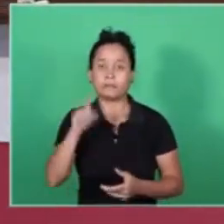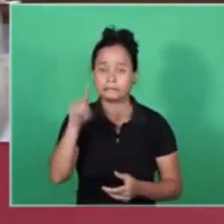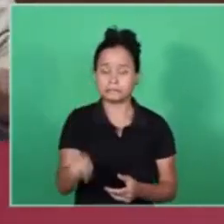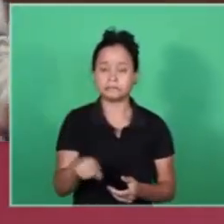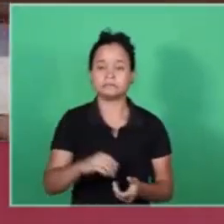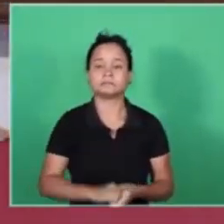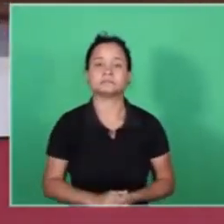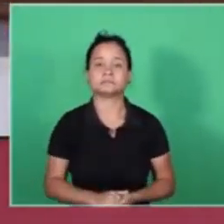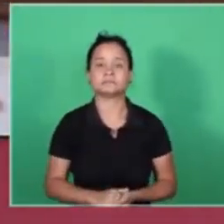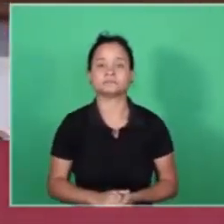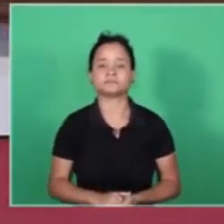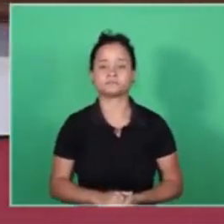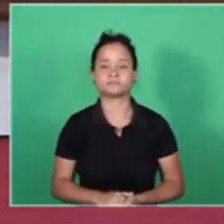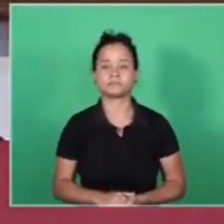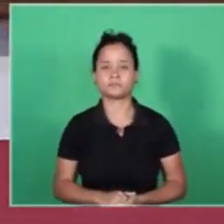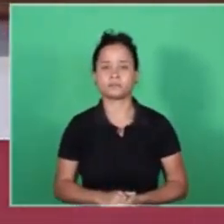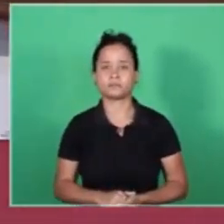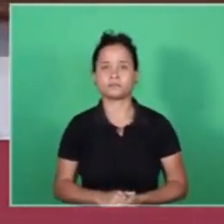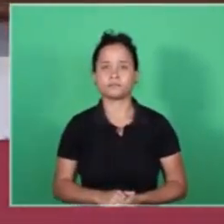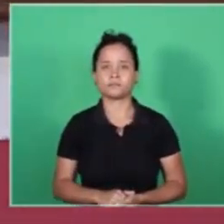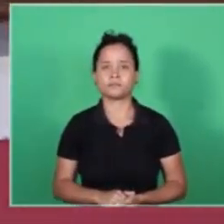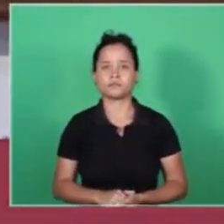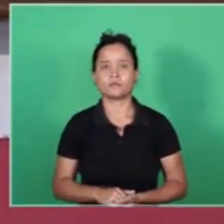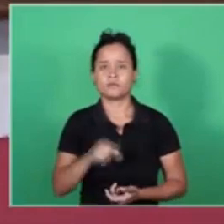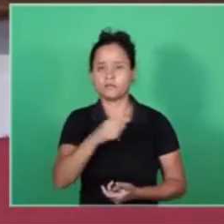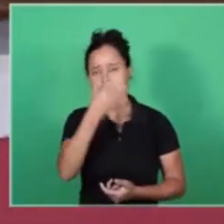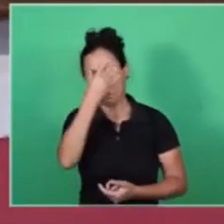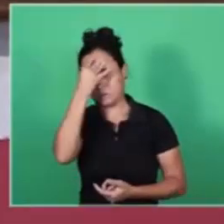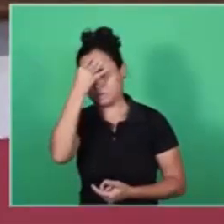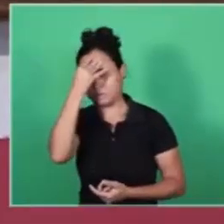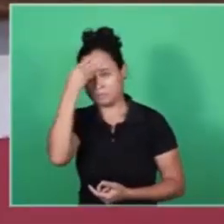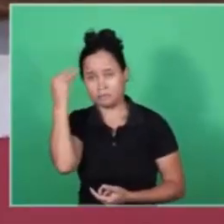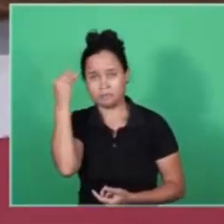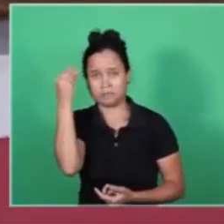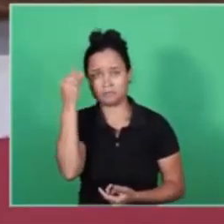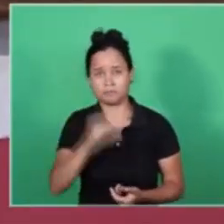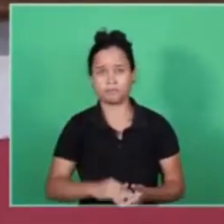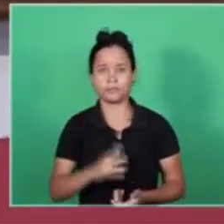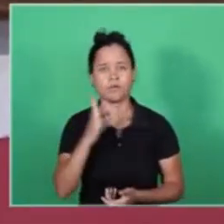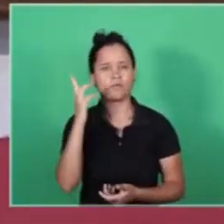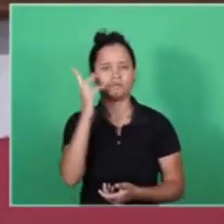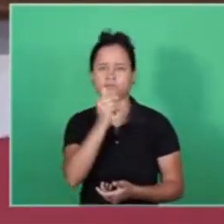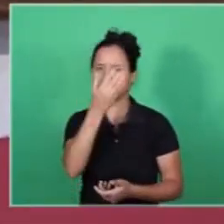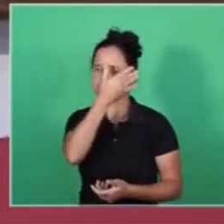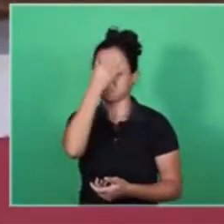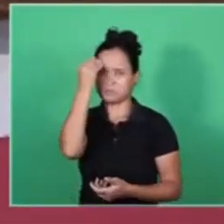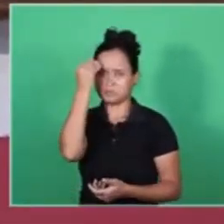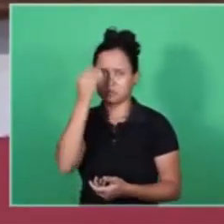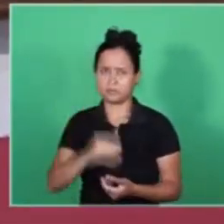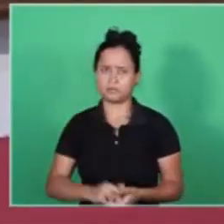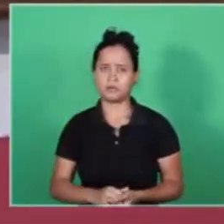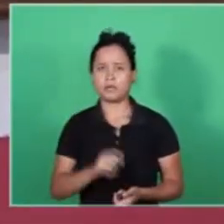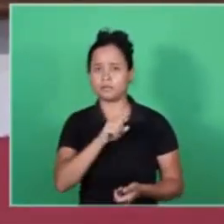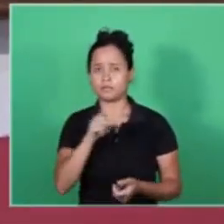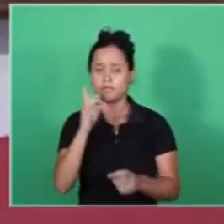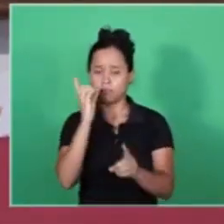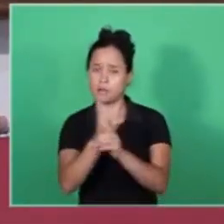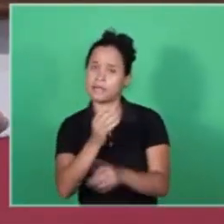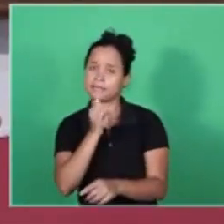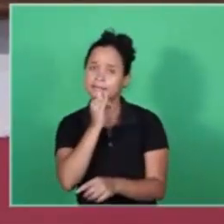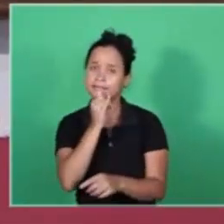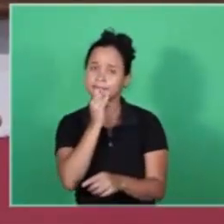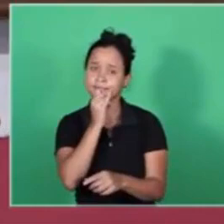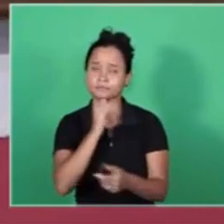vai jamais esquecer que todos eles, você vai encontrar, por exemplo,